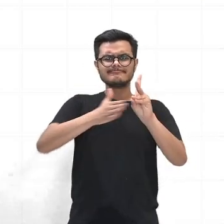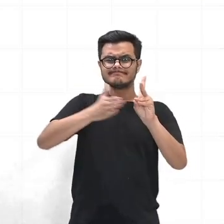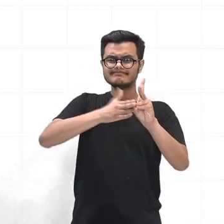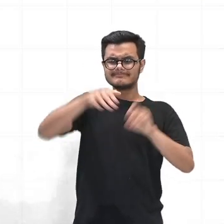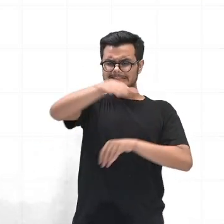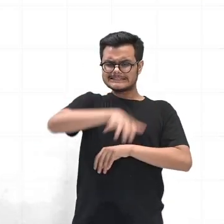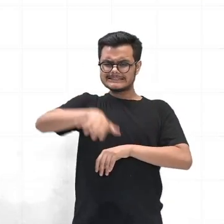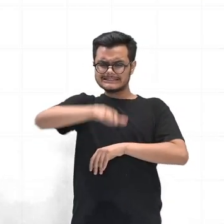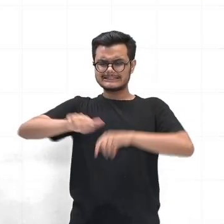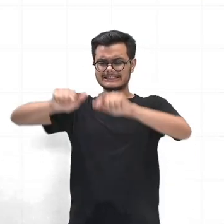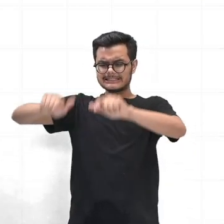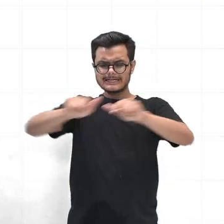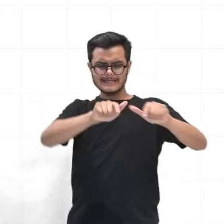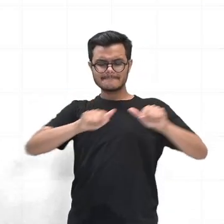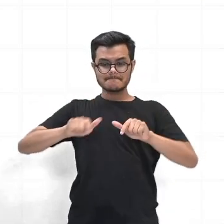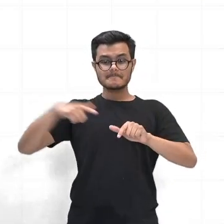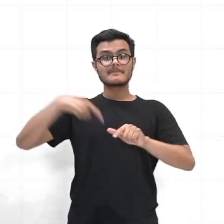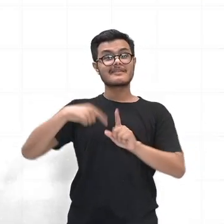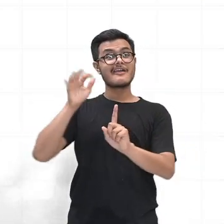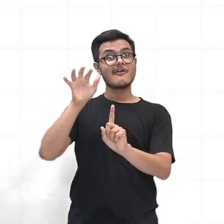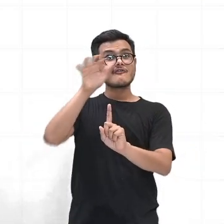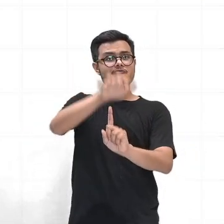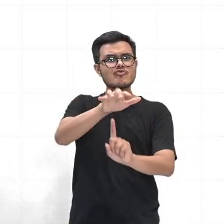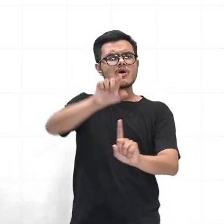região, refletindo essa